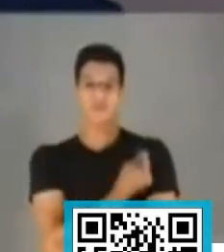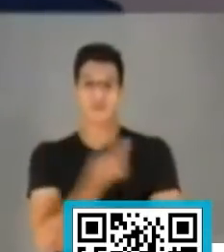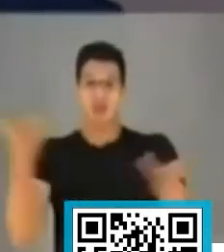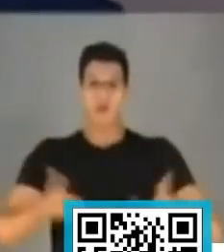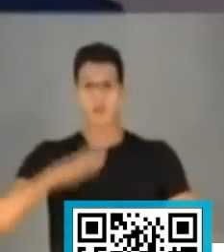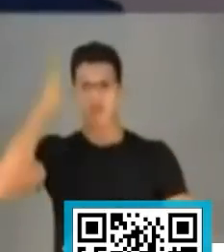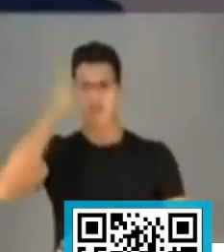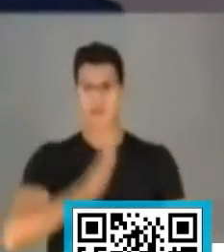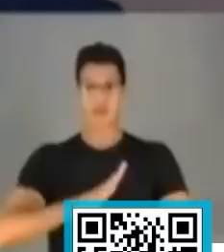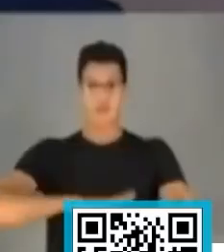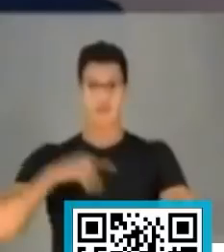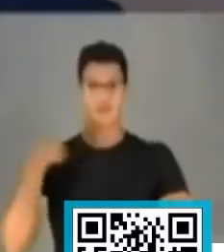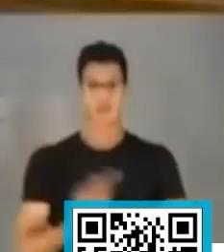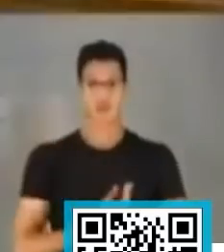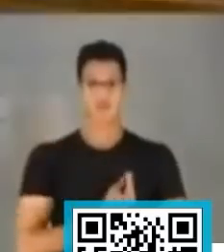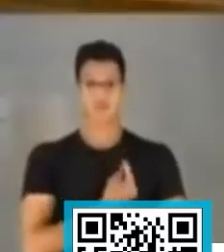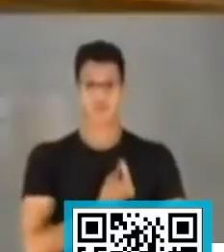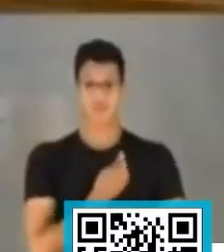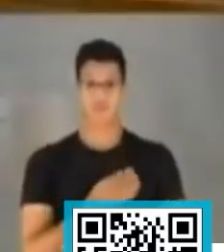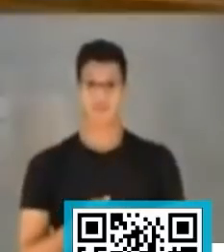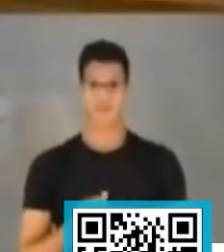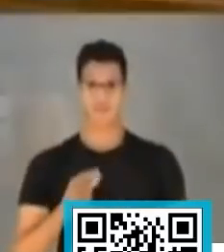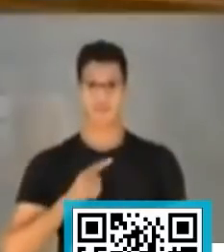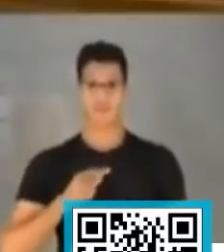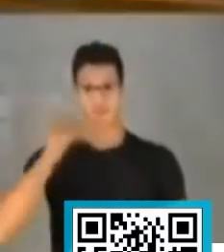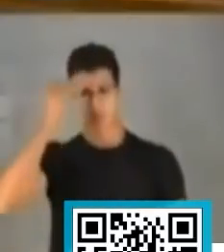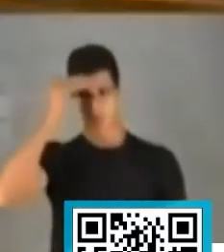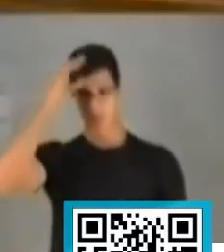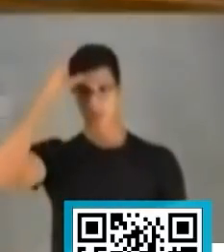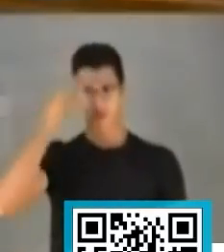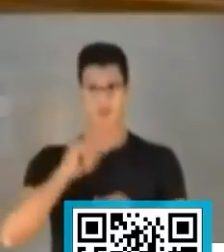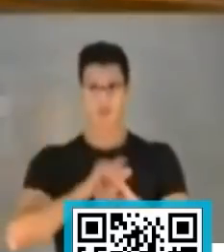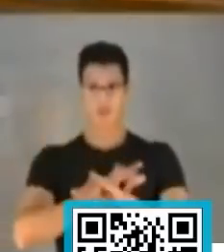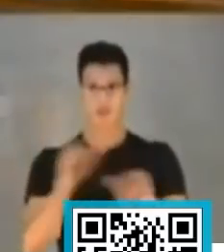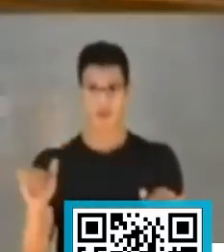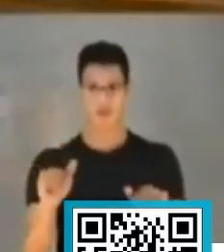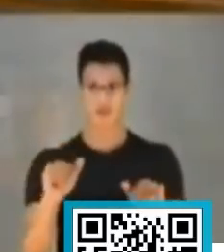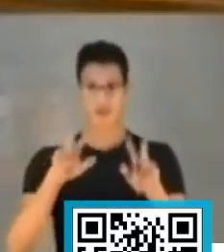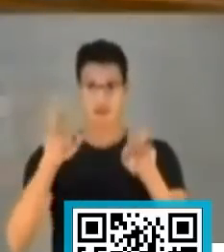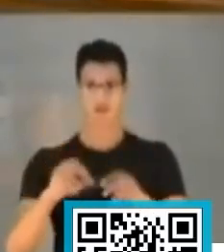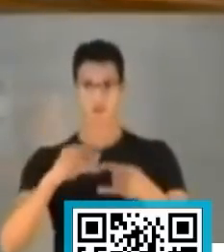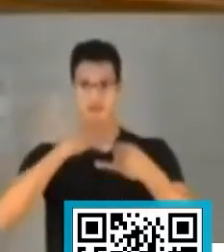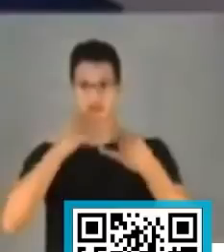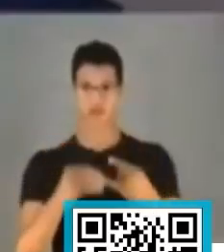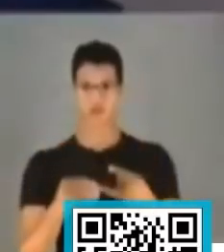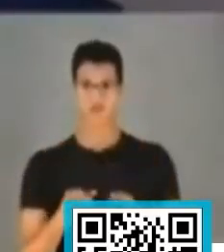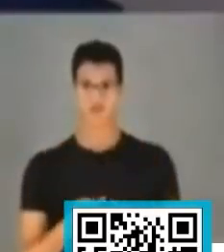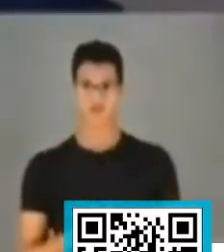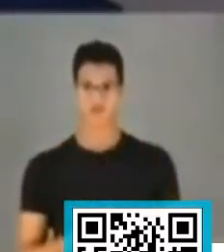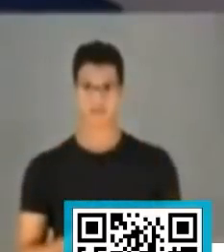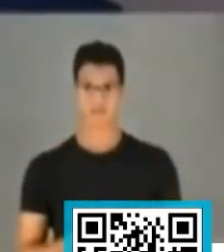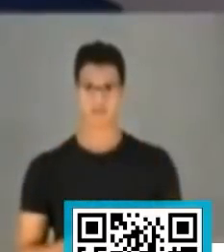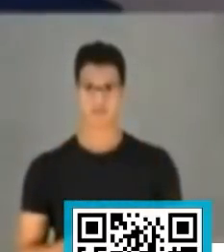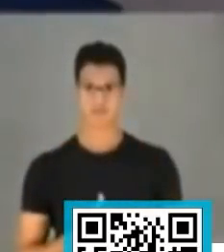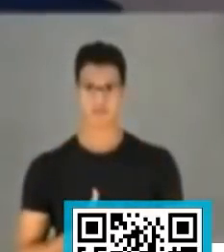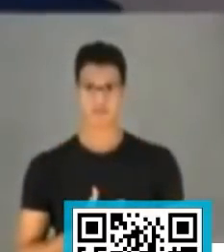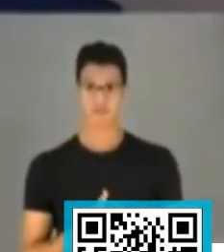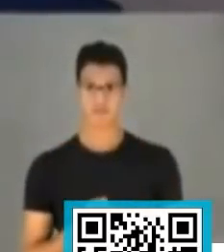vacina agora no Brasil no momento que nós vivemos só tem conhecimento de vossa declaração sobre a Fiocruz Sim